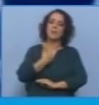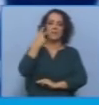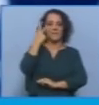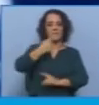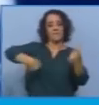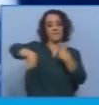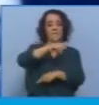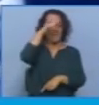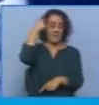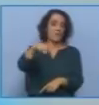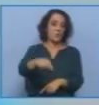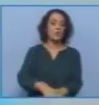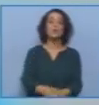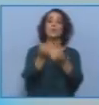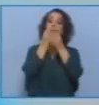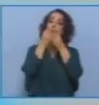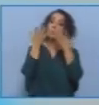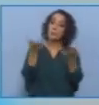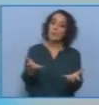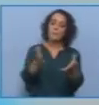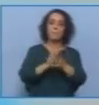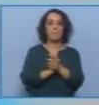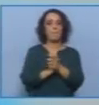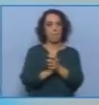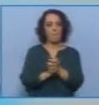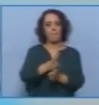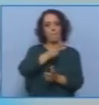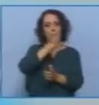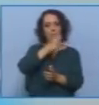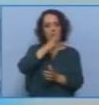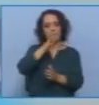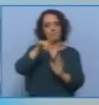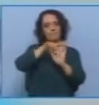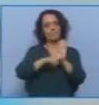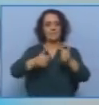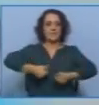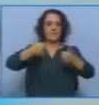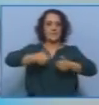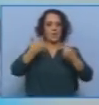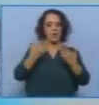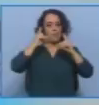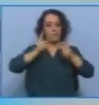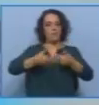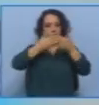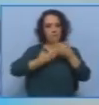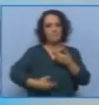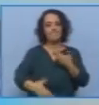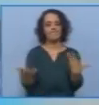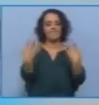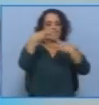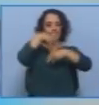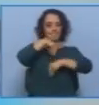das nossas dificuldades. Muito bem, fica então linhas essenciais para entrarmos na verdadeira